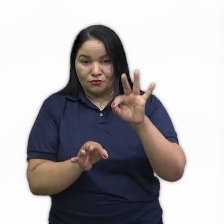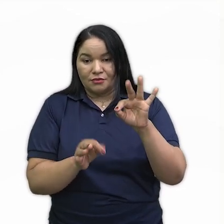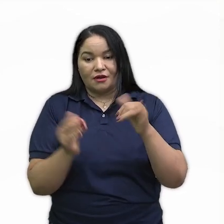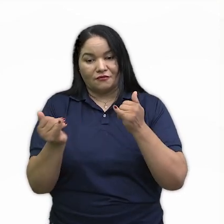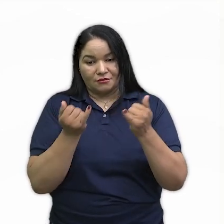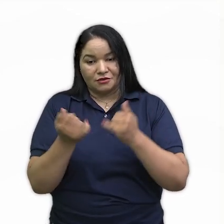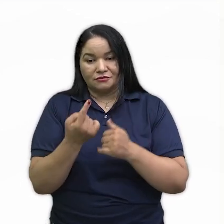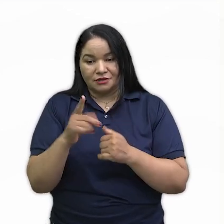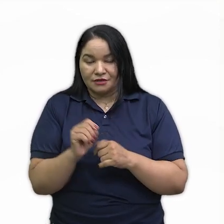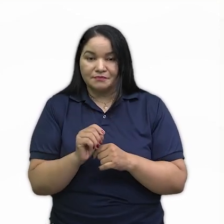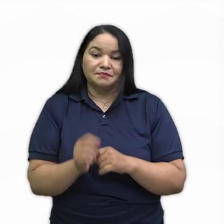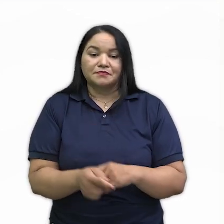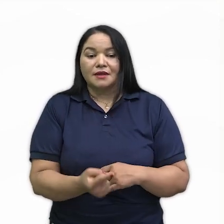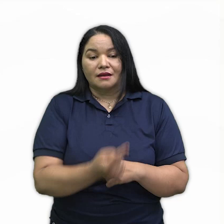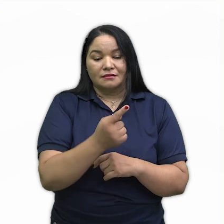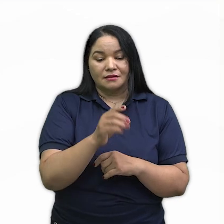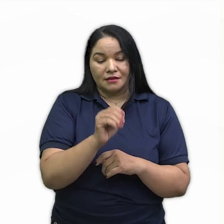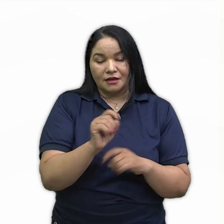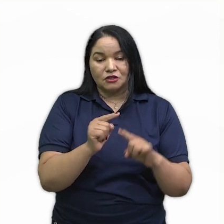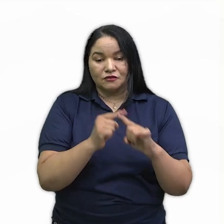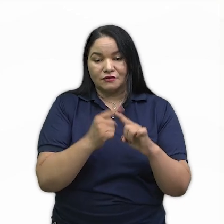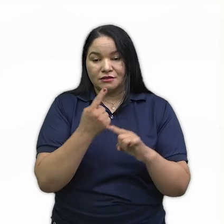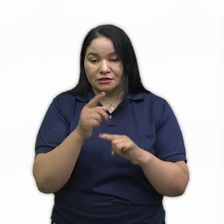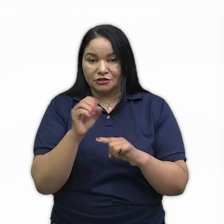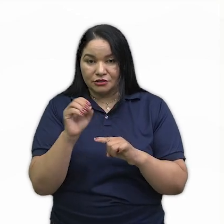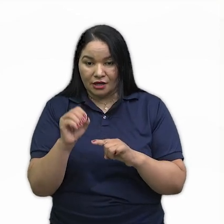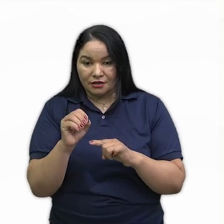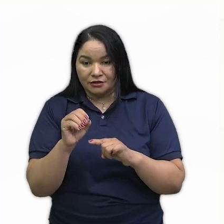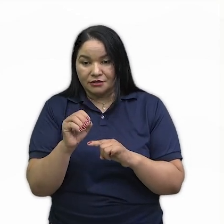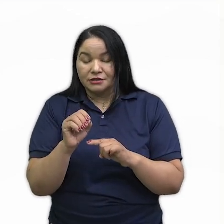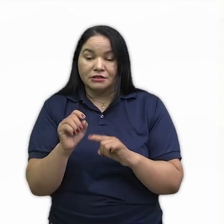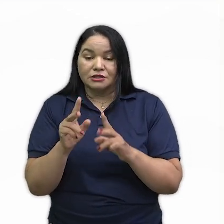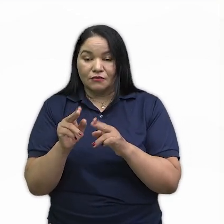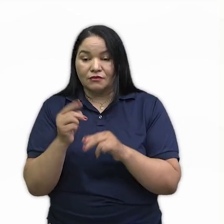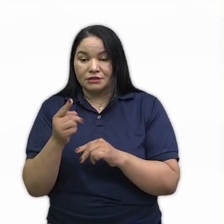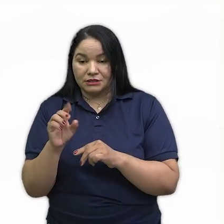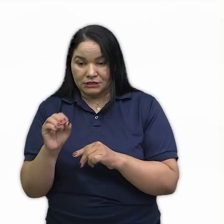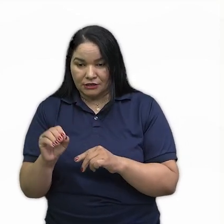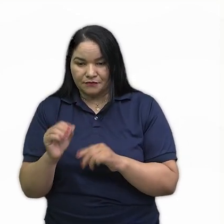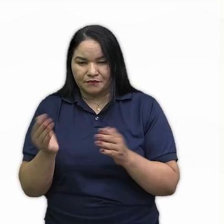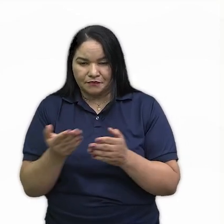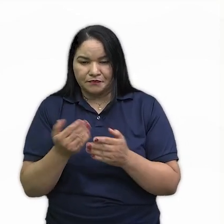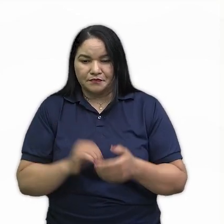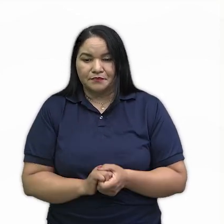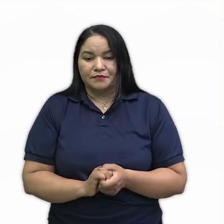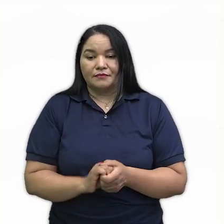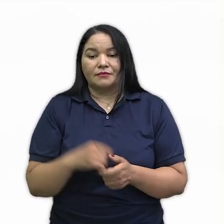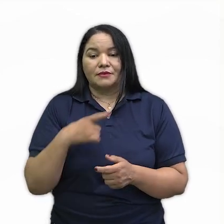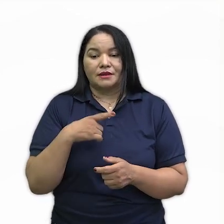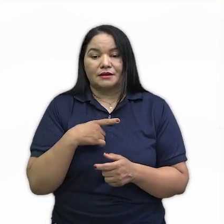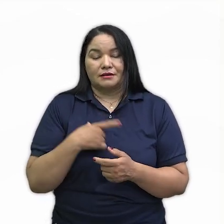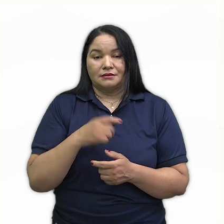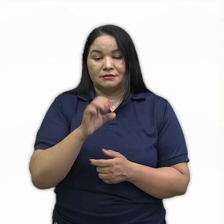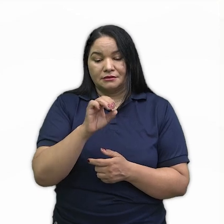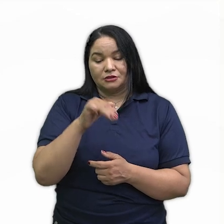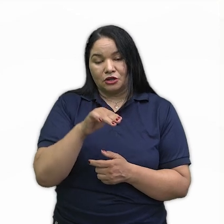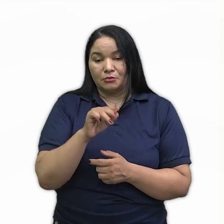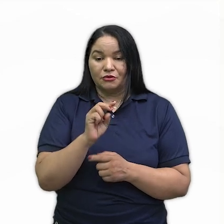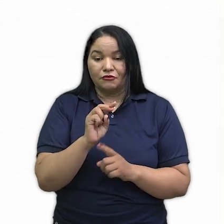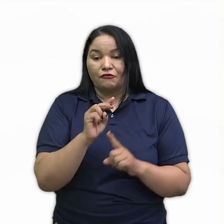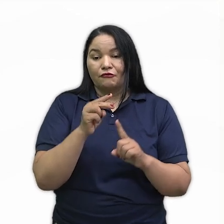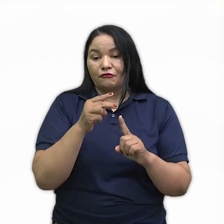que também ele deu aqui a informação 10. Então, 10 vezes 10, 100. E aí a unidade, eu tenho